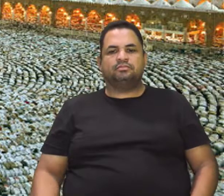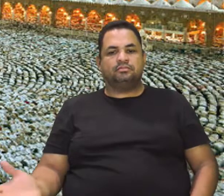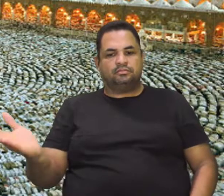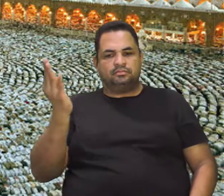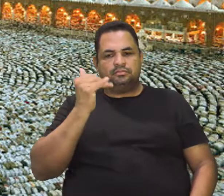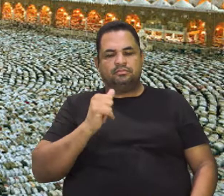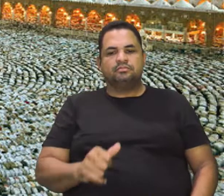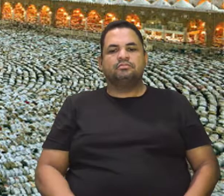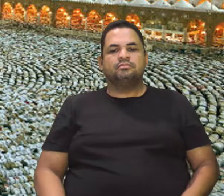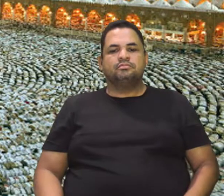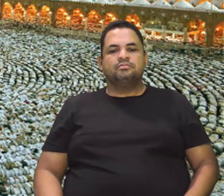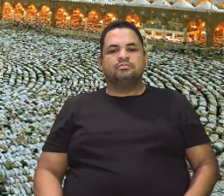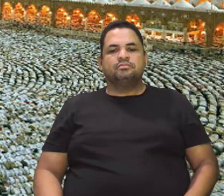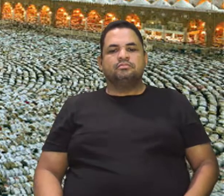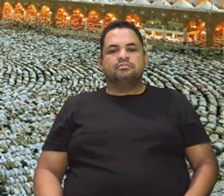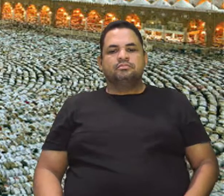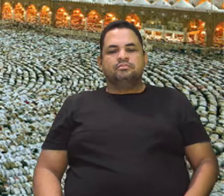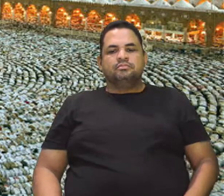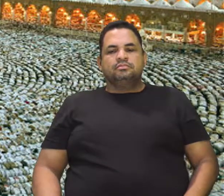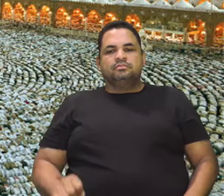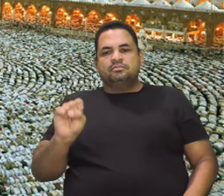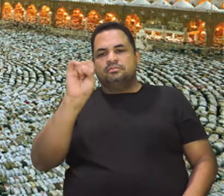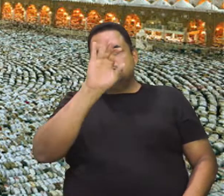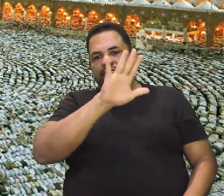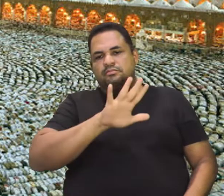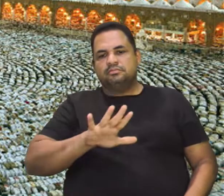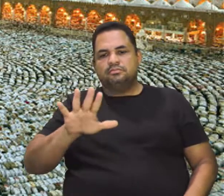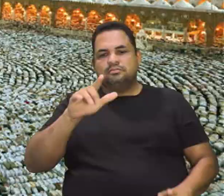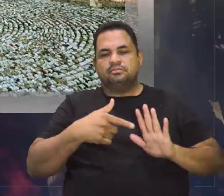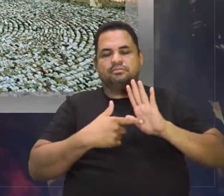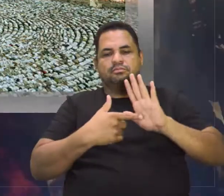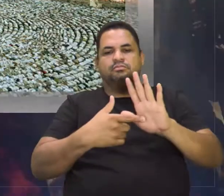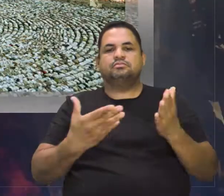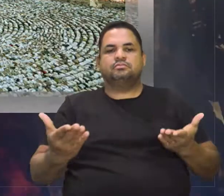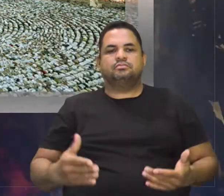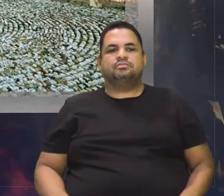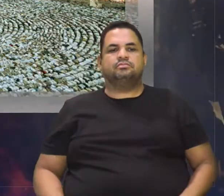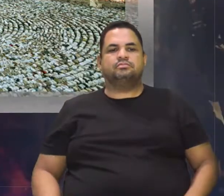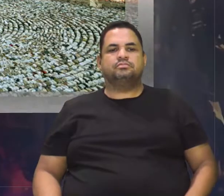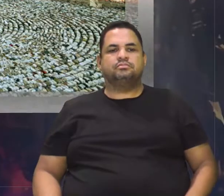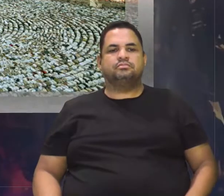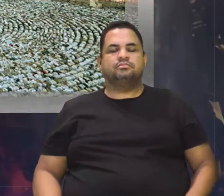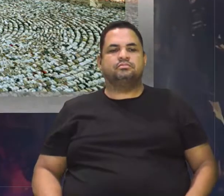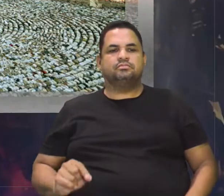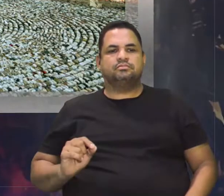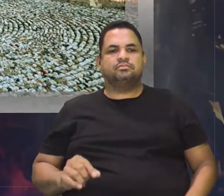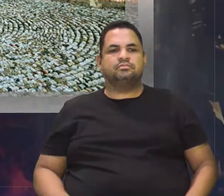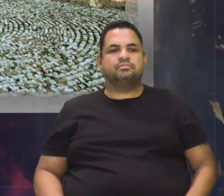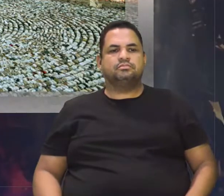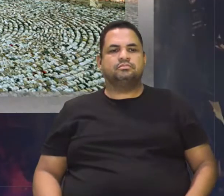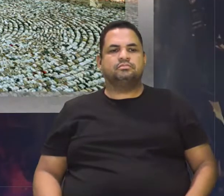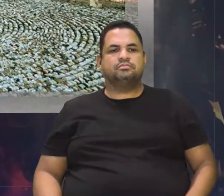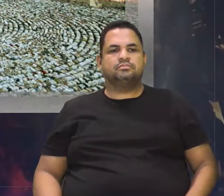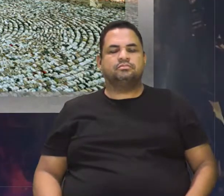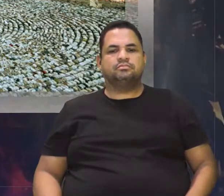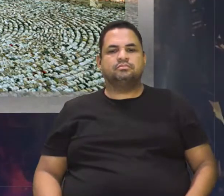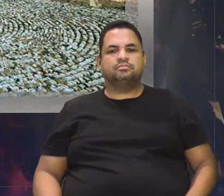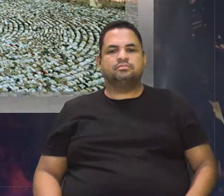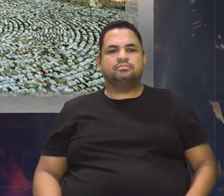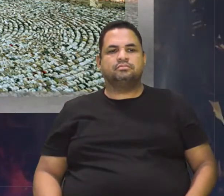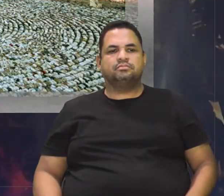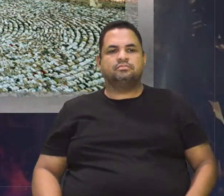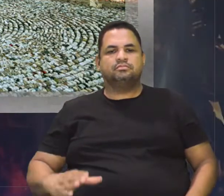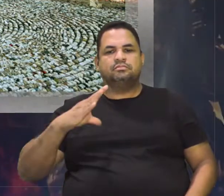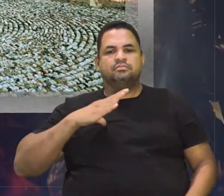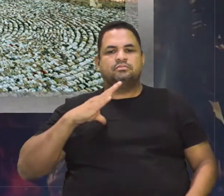cá comigo, vem cá comigo. Essa imagem que eu trago para vocês aqui, que é a cidade de